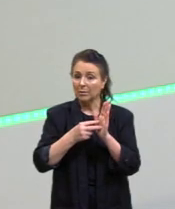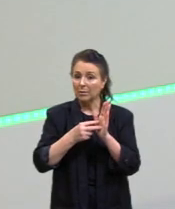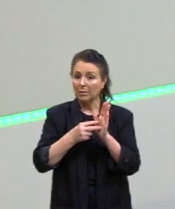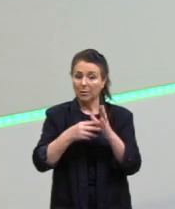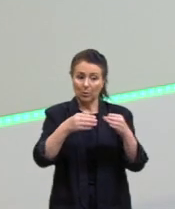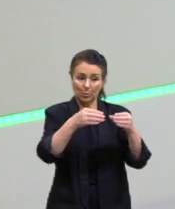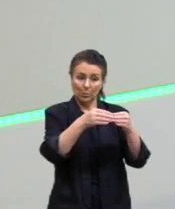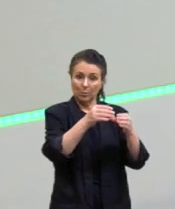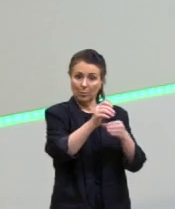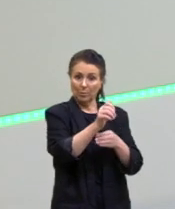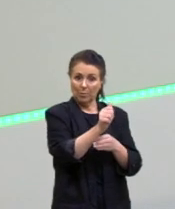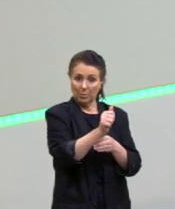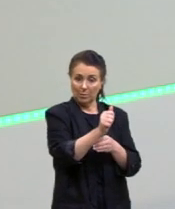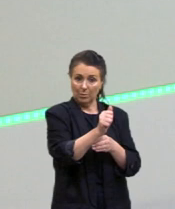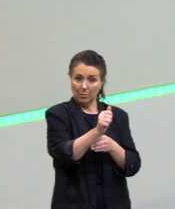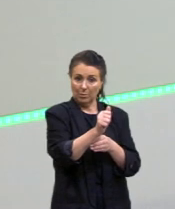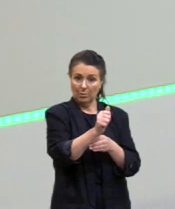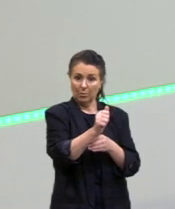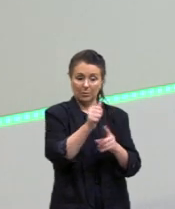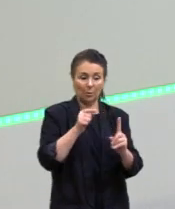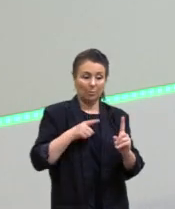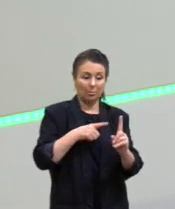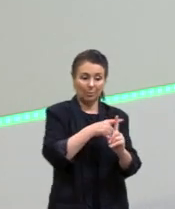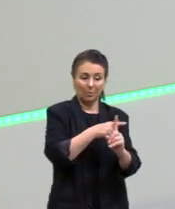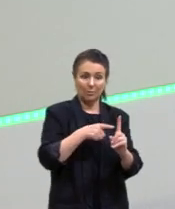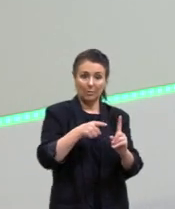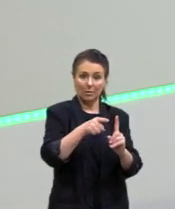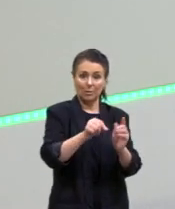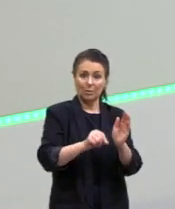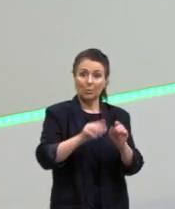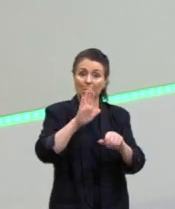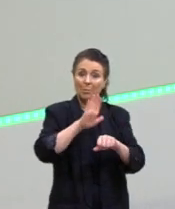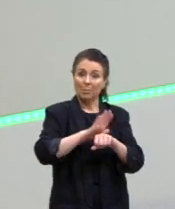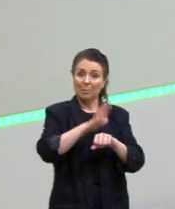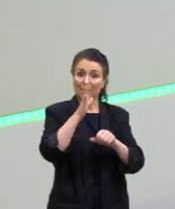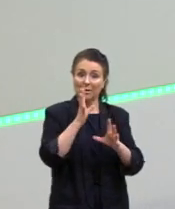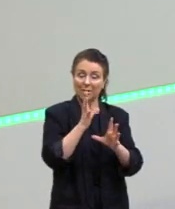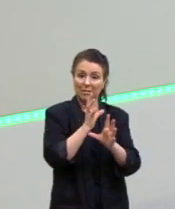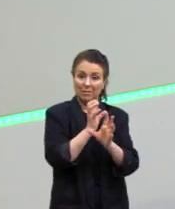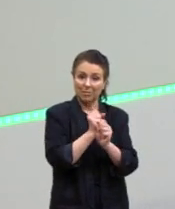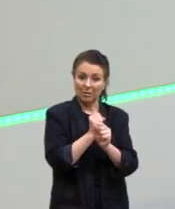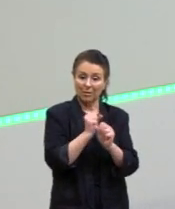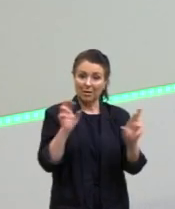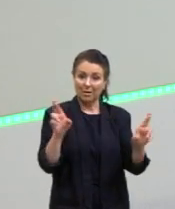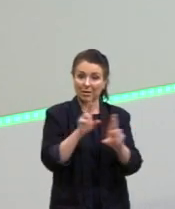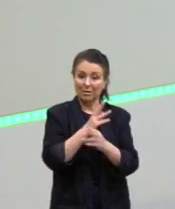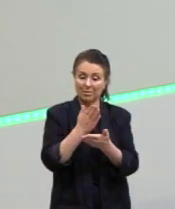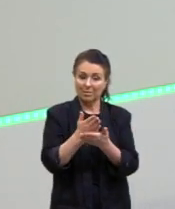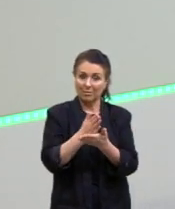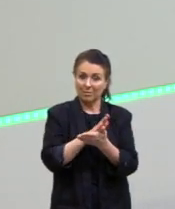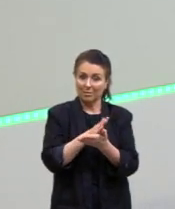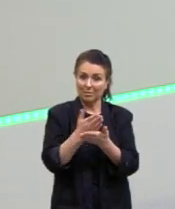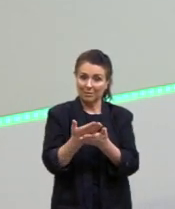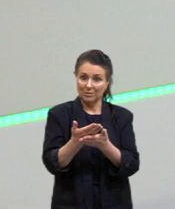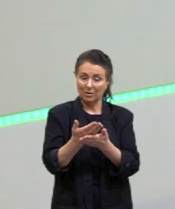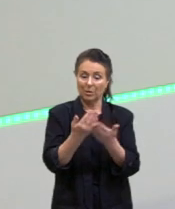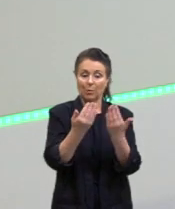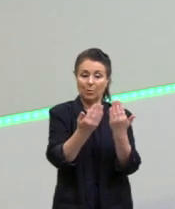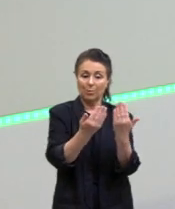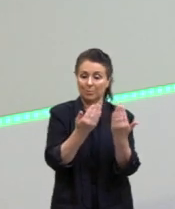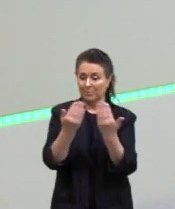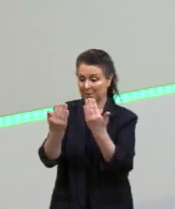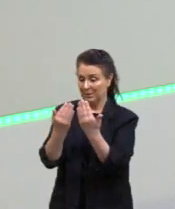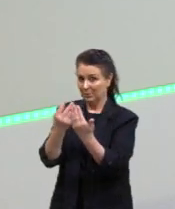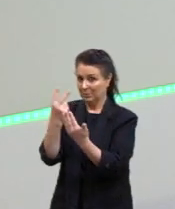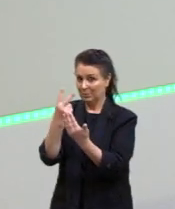da turma a estão desviando mais ainda né a nota deles em relação a média então comparando as